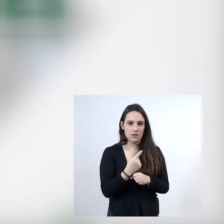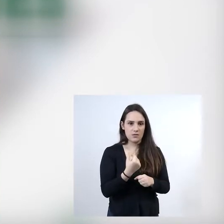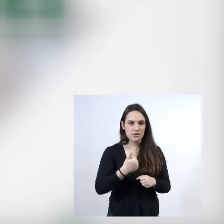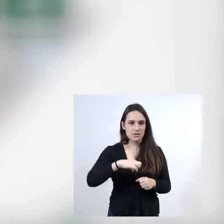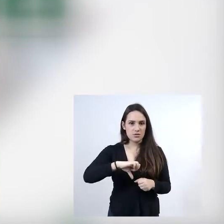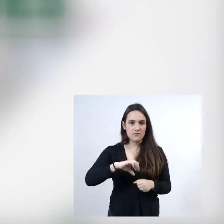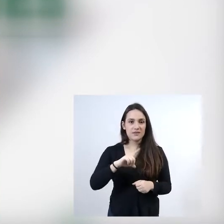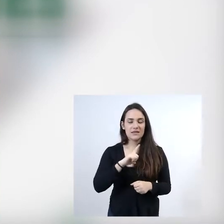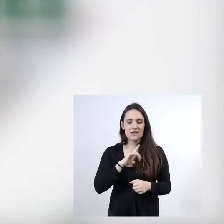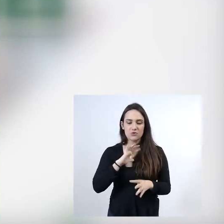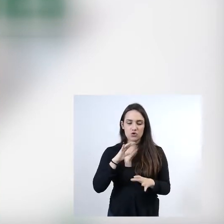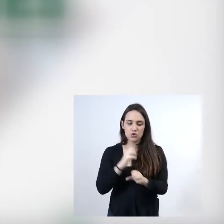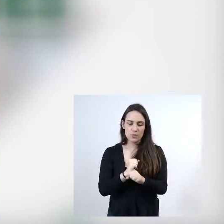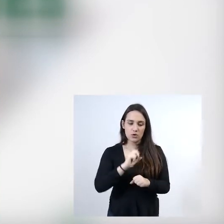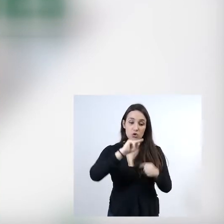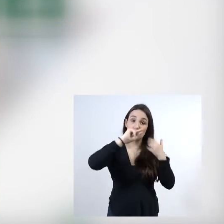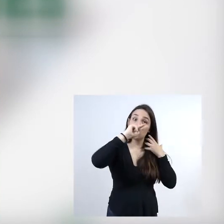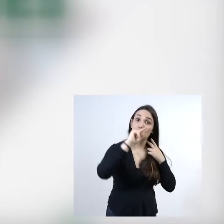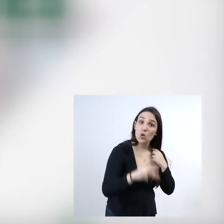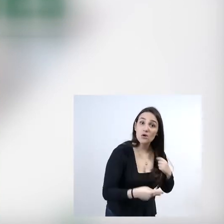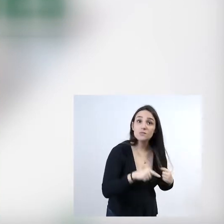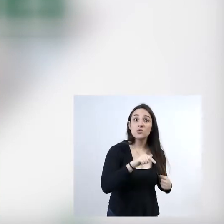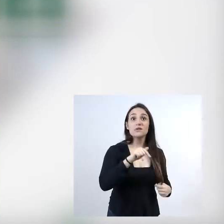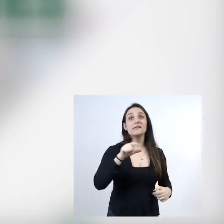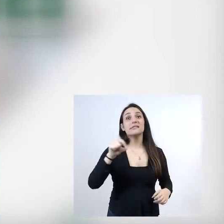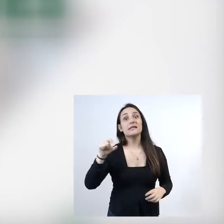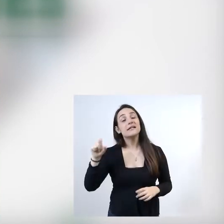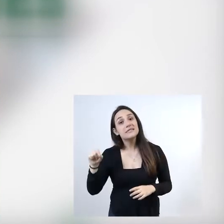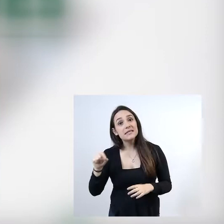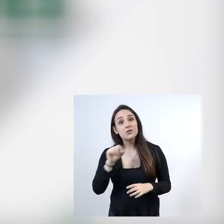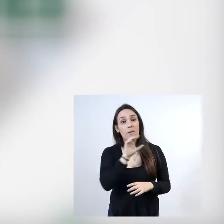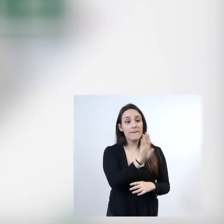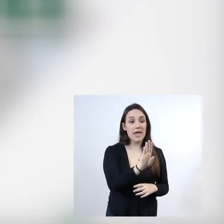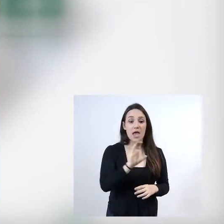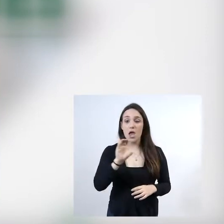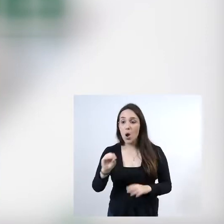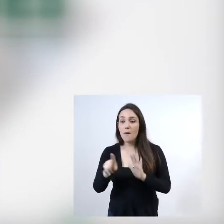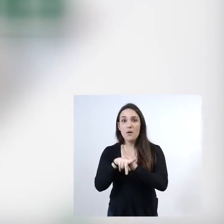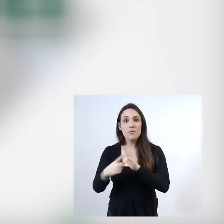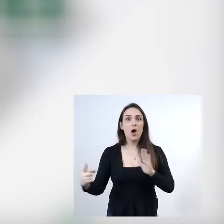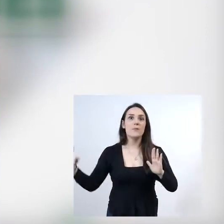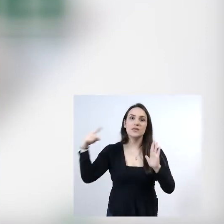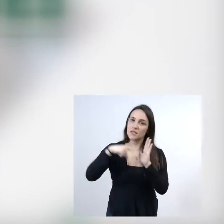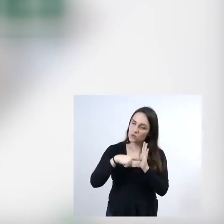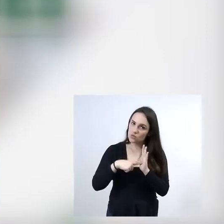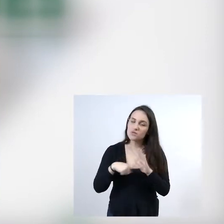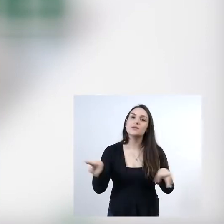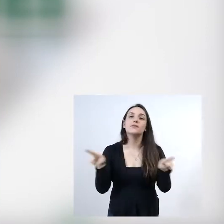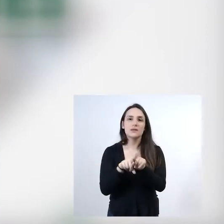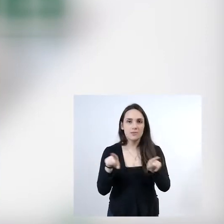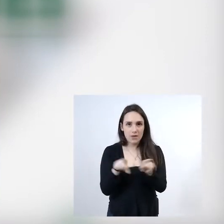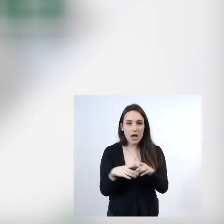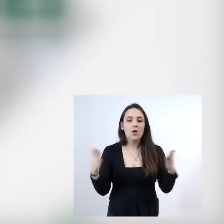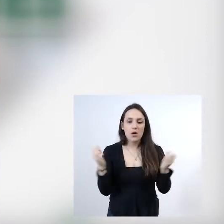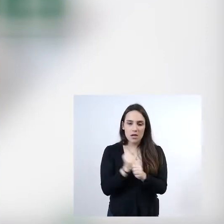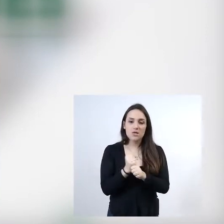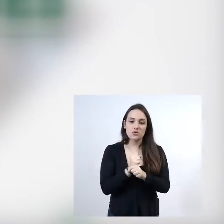mais de 2.700 boletins de ocorrência. Esse ano já contamos com mais de 700 boletins de